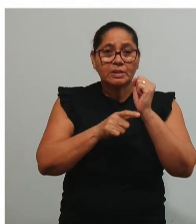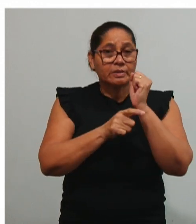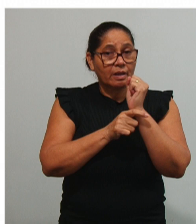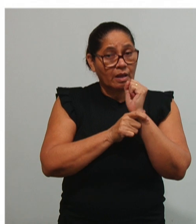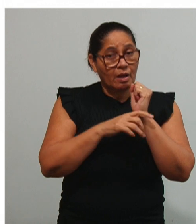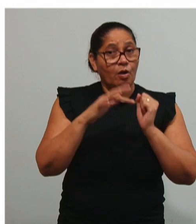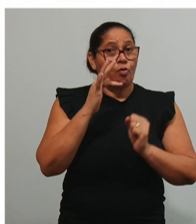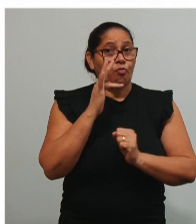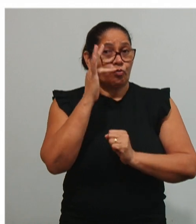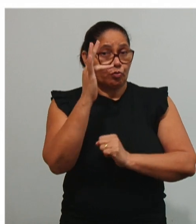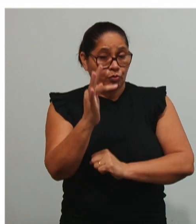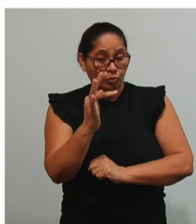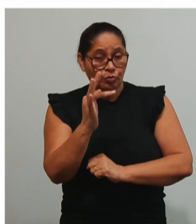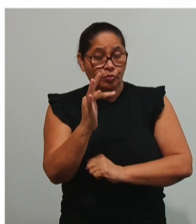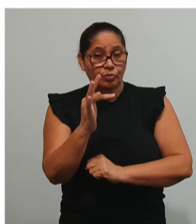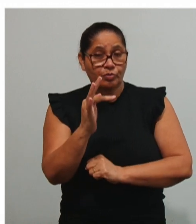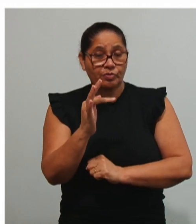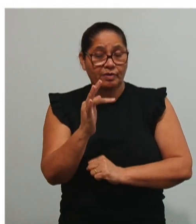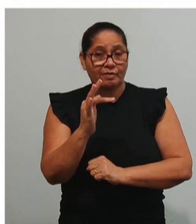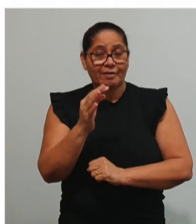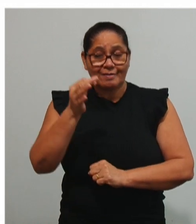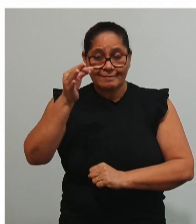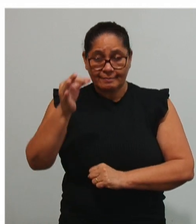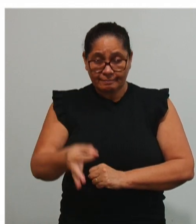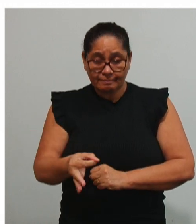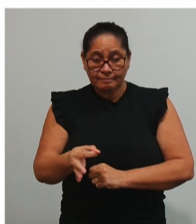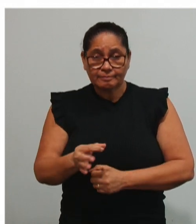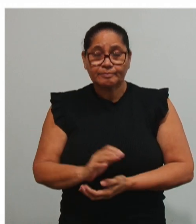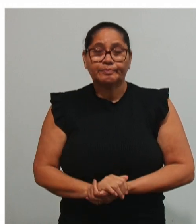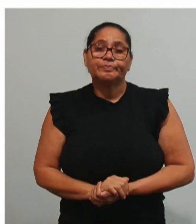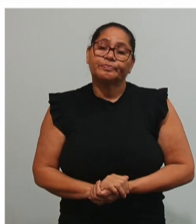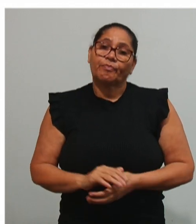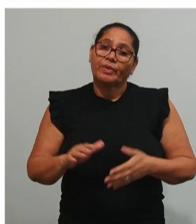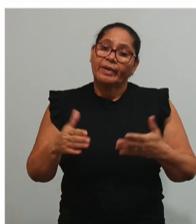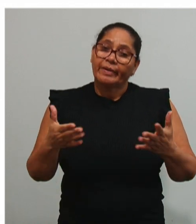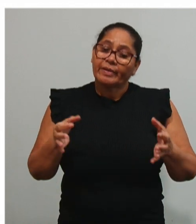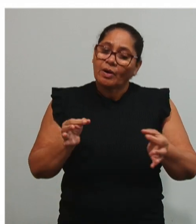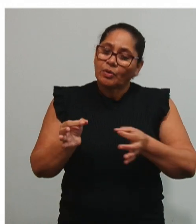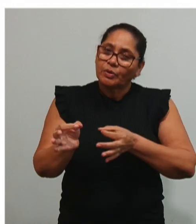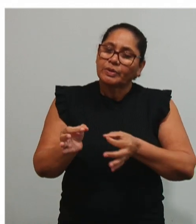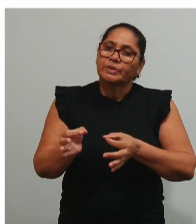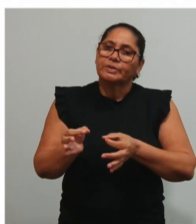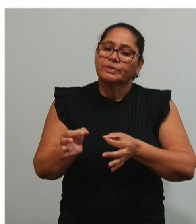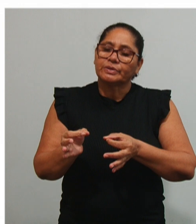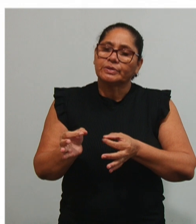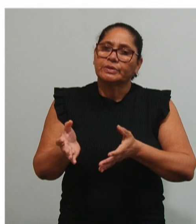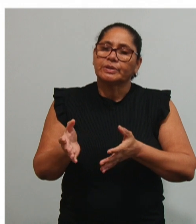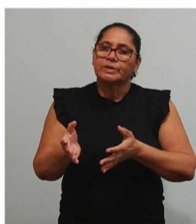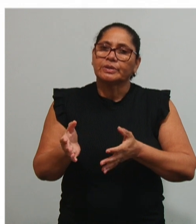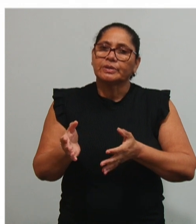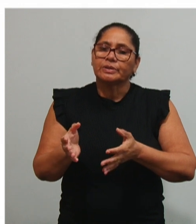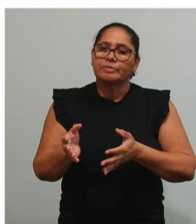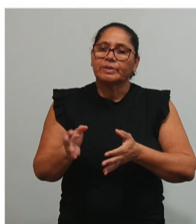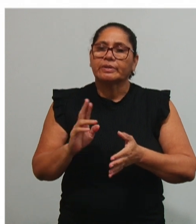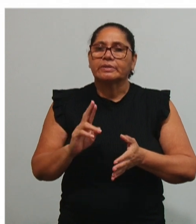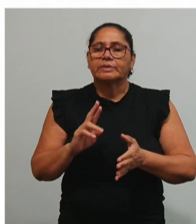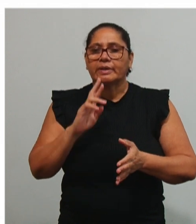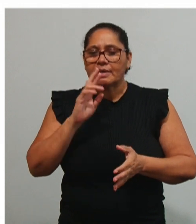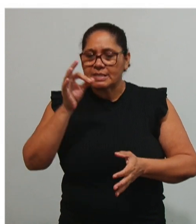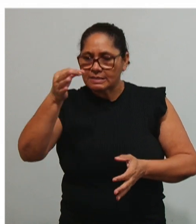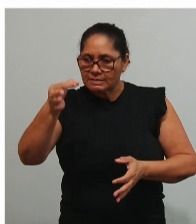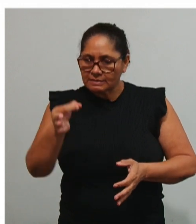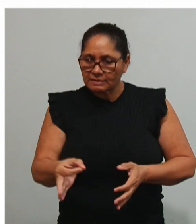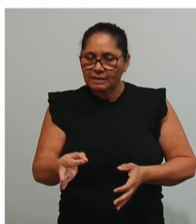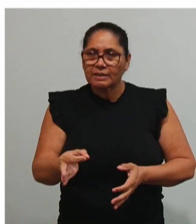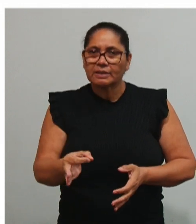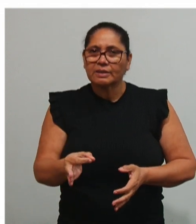o futuro seja levado em consideração, né? As organizações devem planejar para ser racionais, certo?